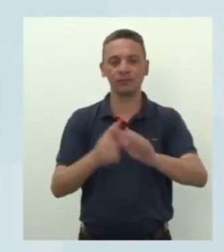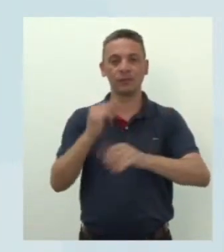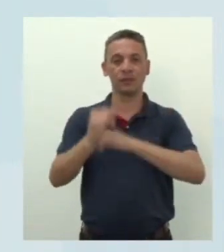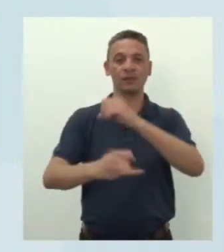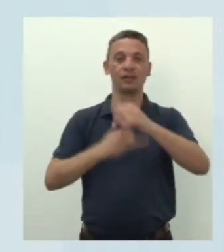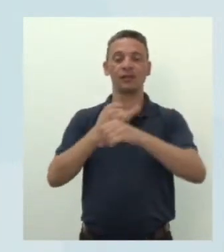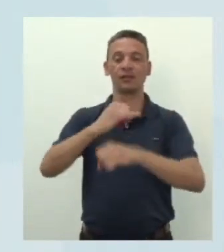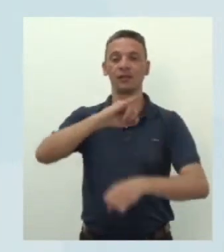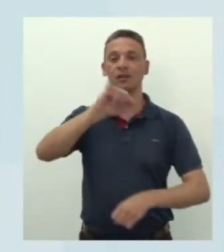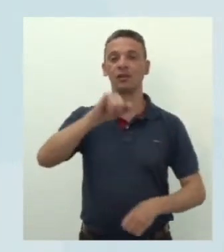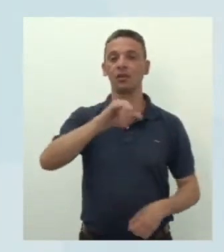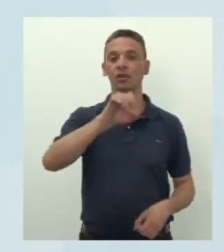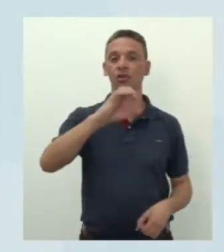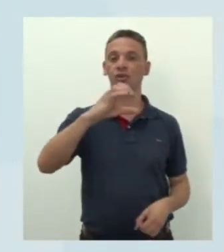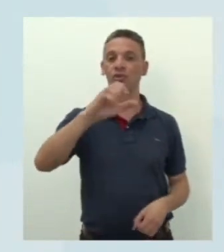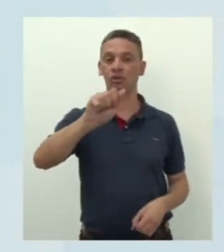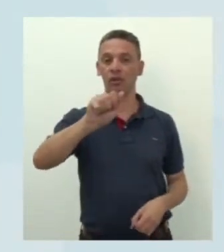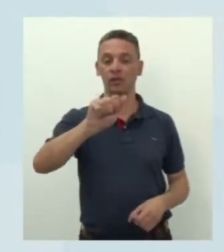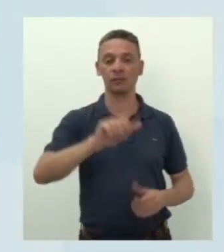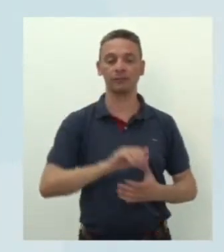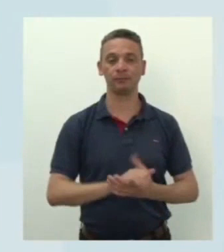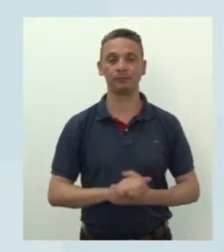do Joca, né?